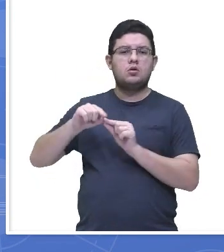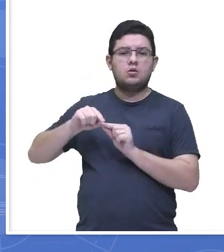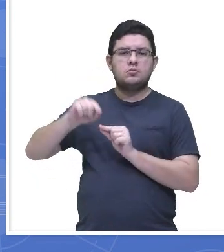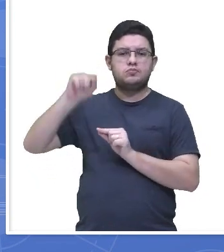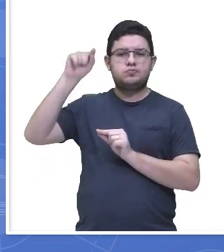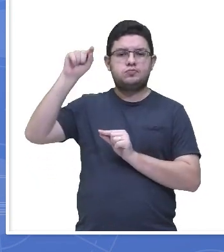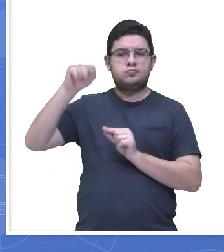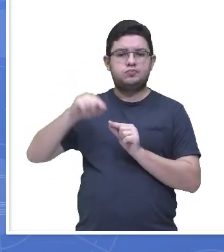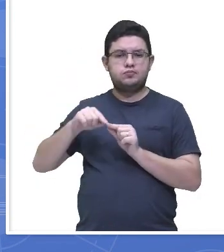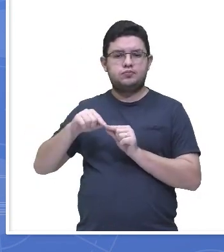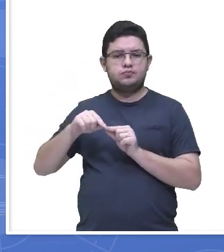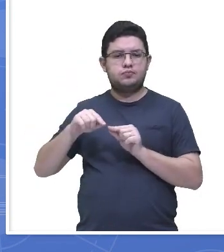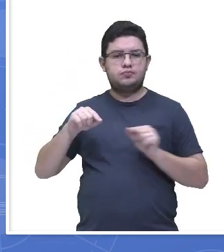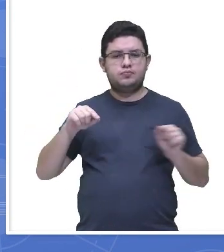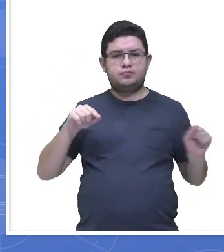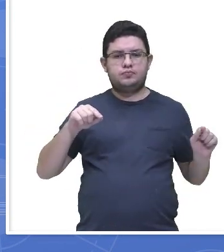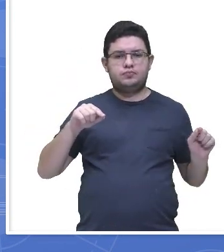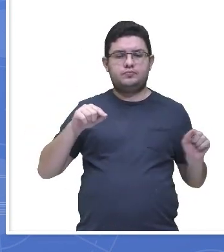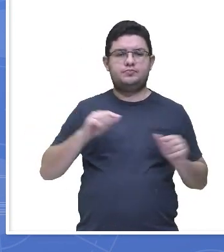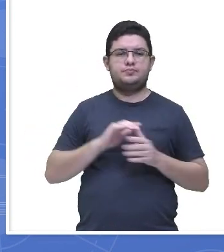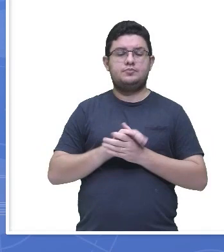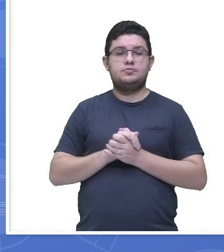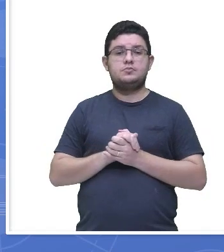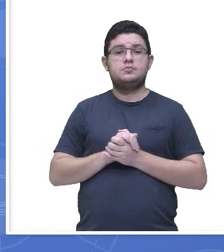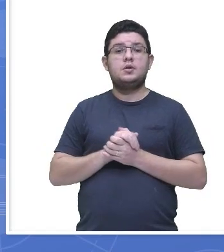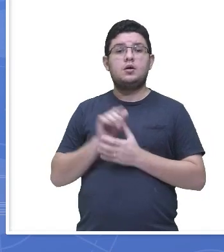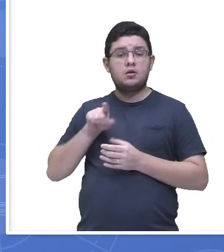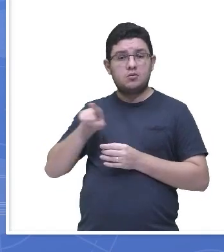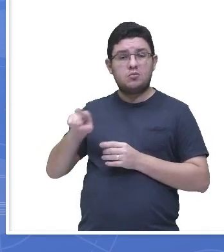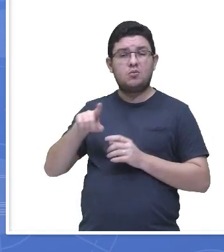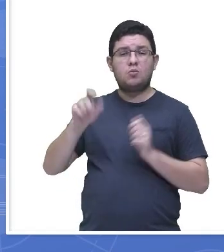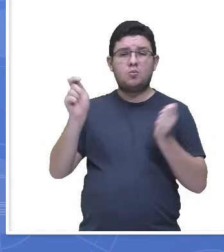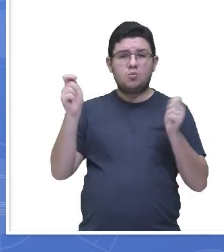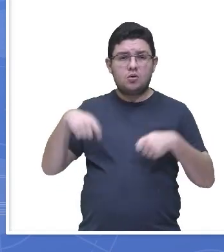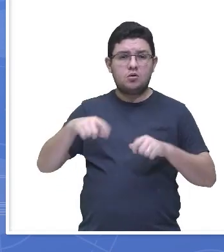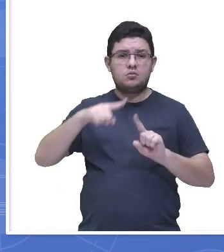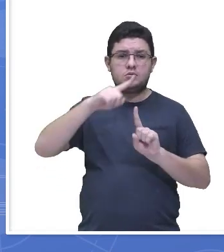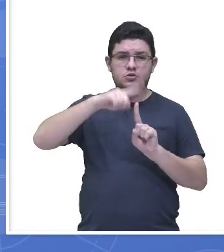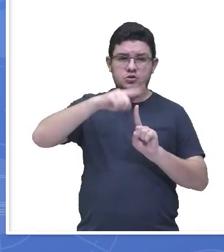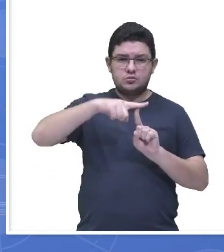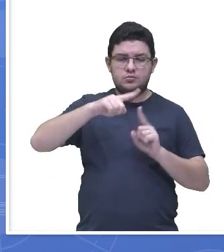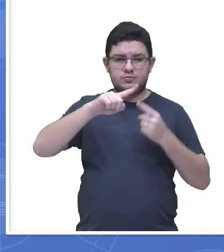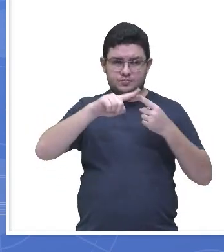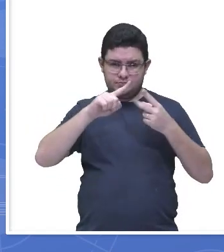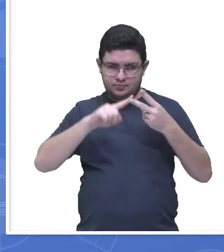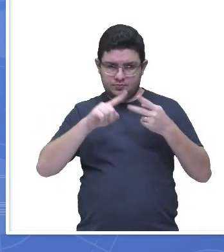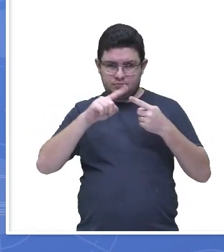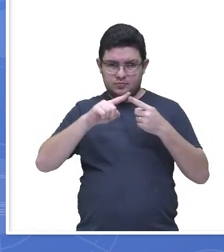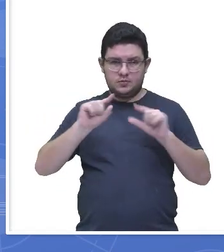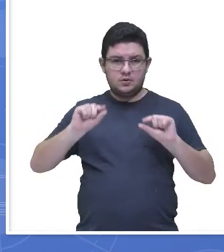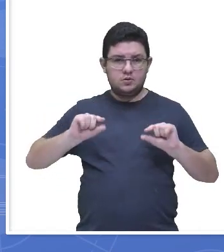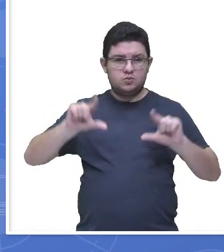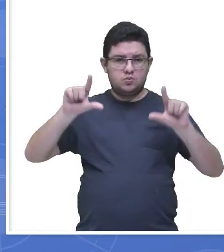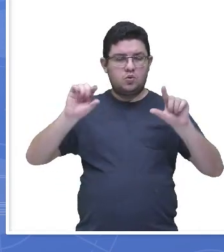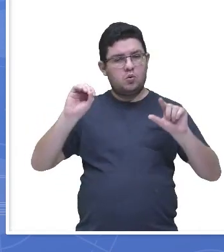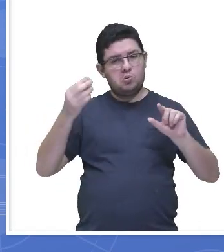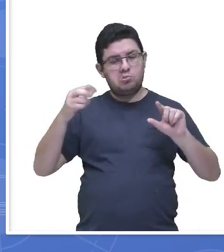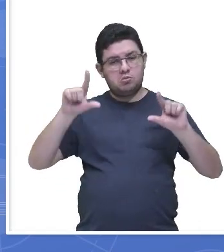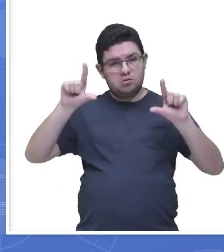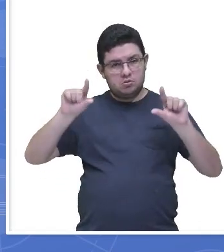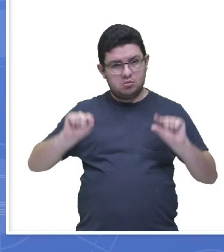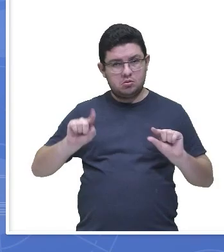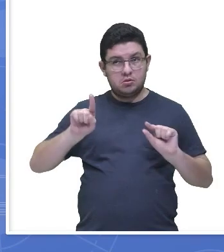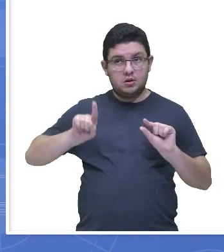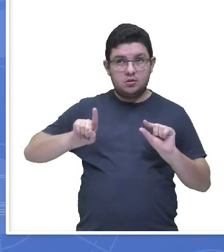grau. E essas funções podem ser de dois tipos. Nós podemos ter uma função crescente ou uma função decrescente.